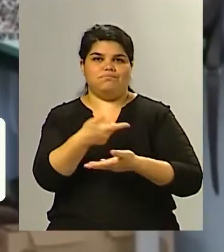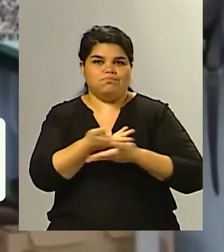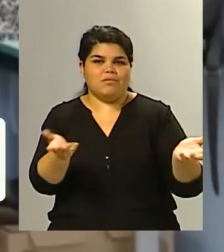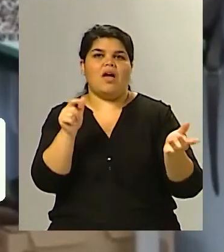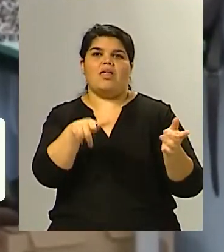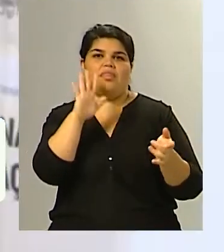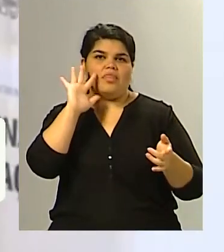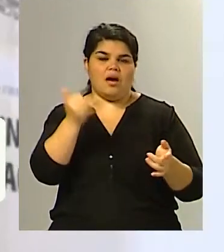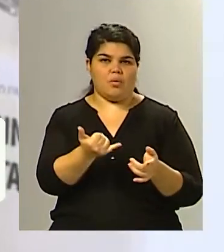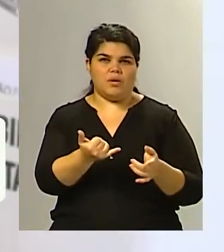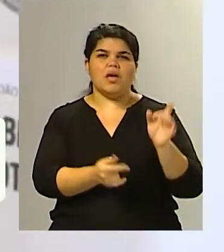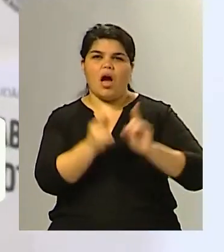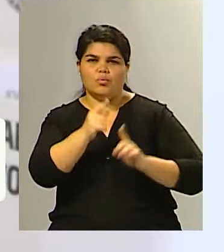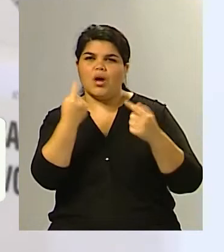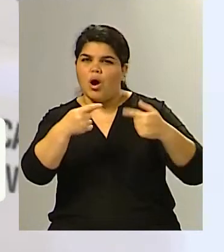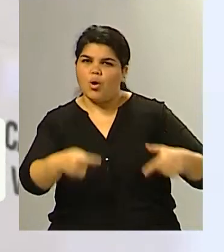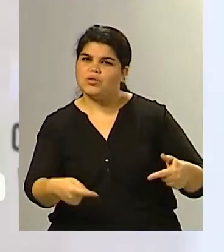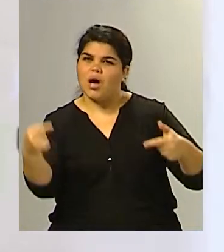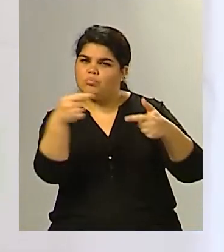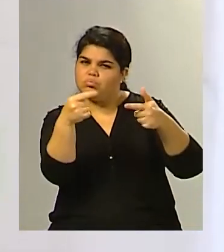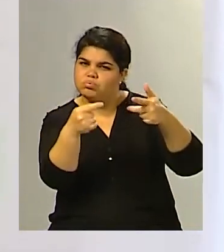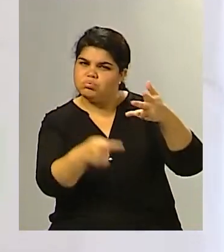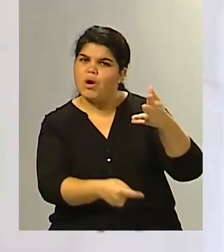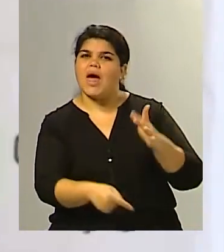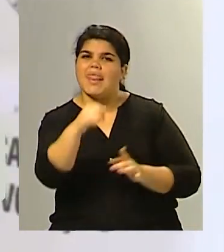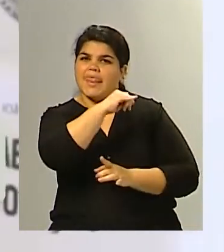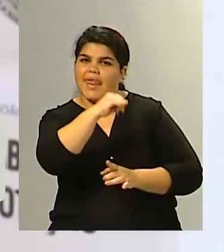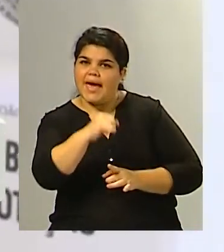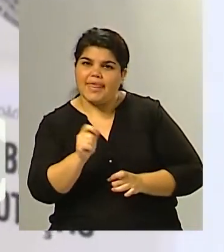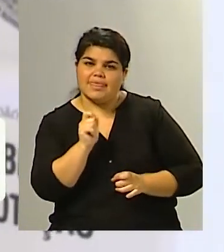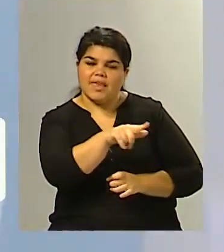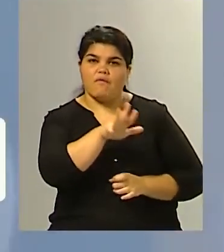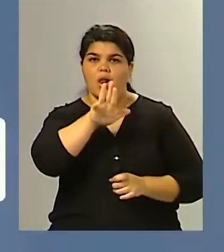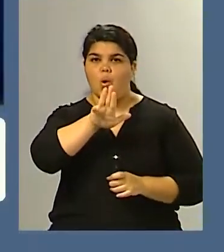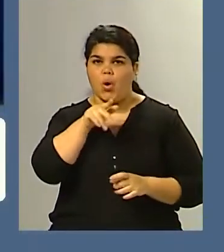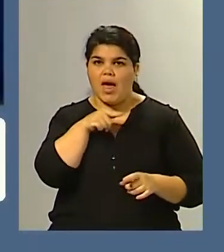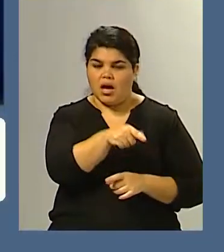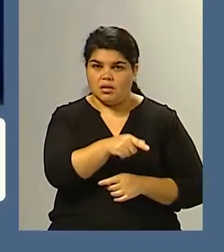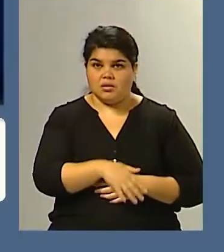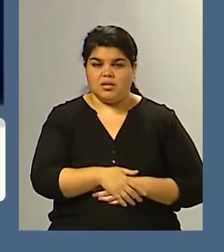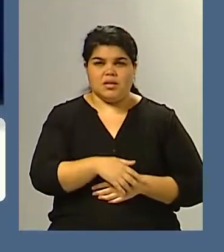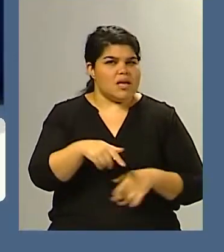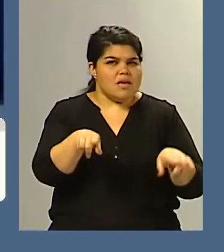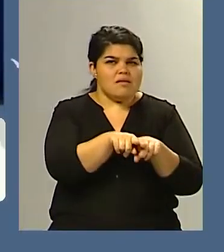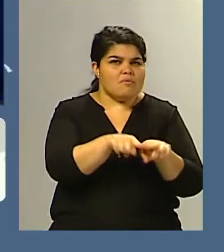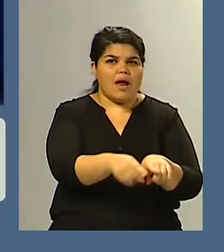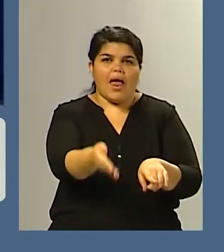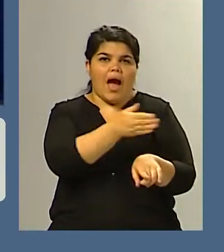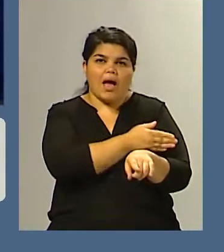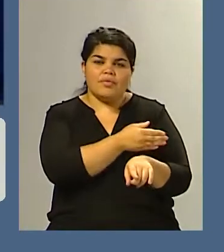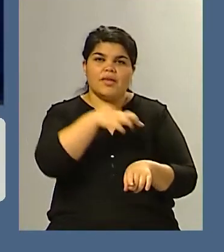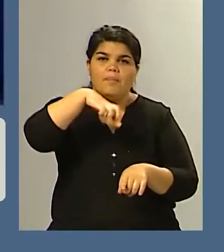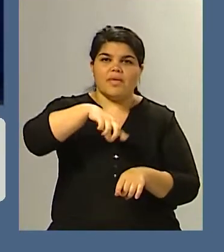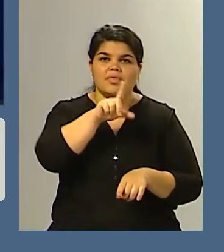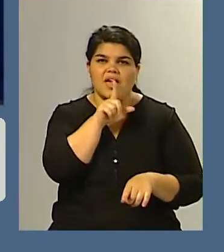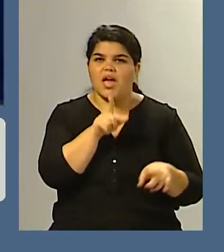todavia pesam contra Lula, contra o PT, pero a verdade é que esse não será um governo do PT, será um governo de frente muito